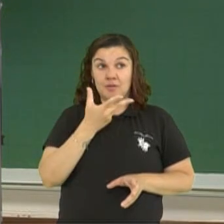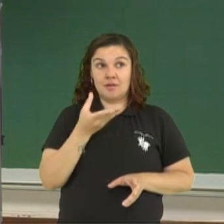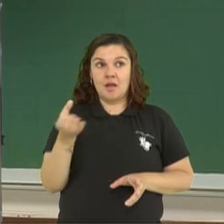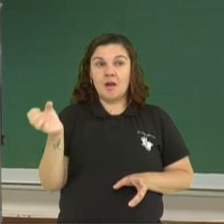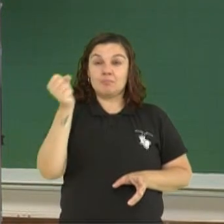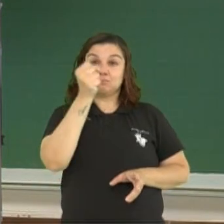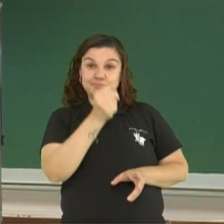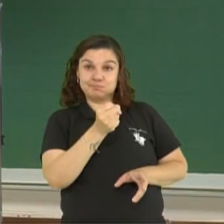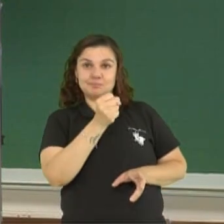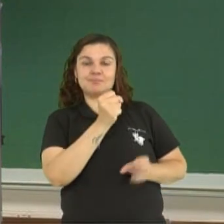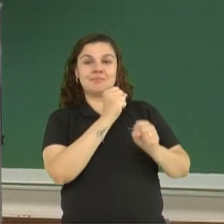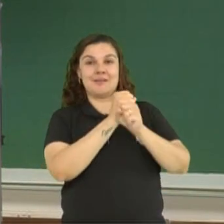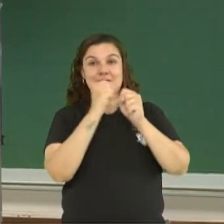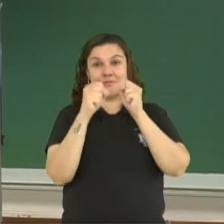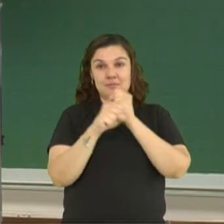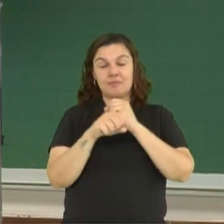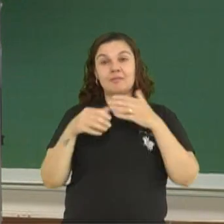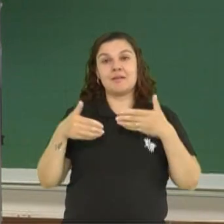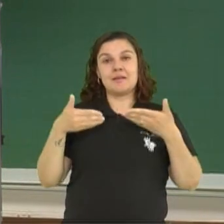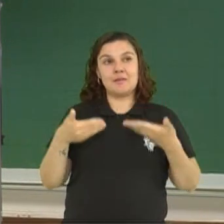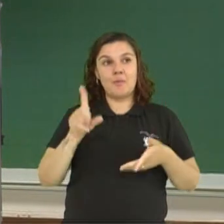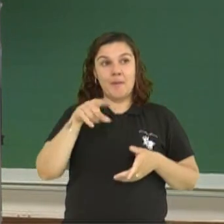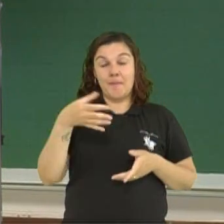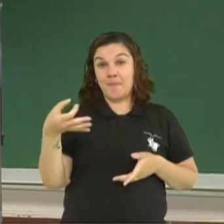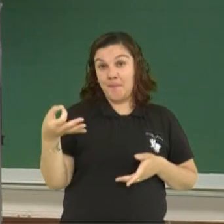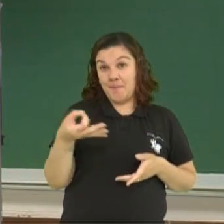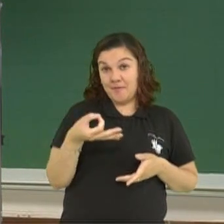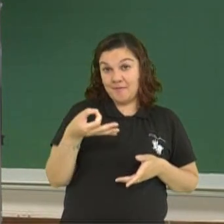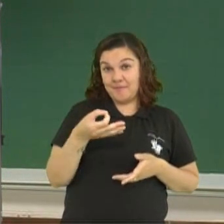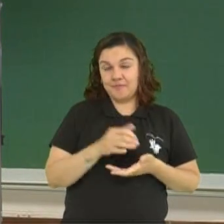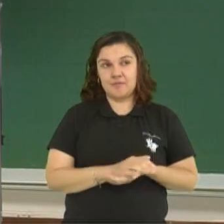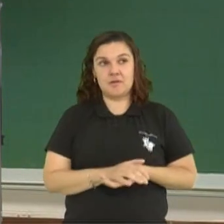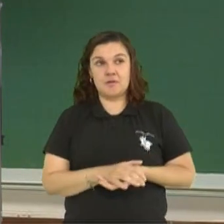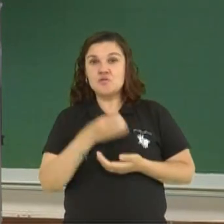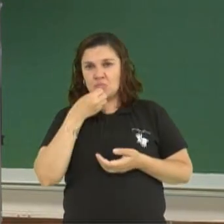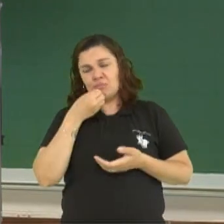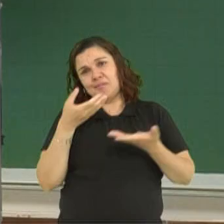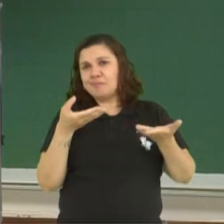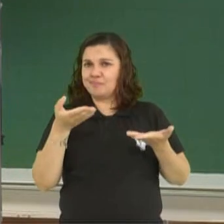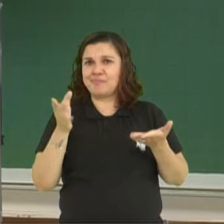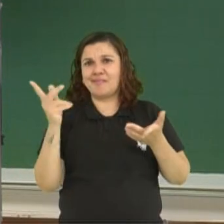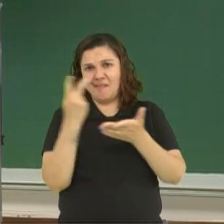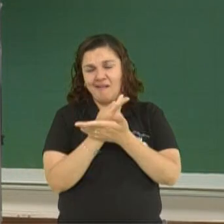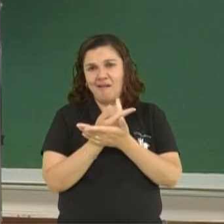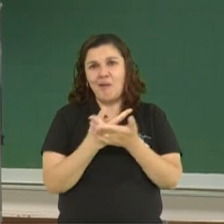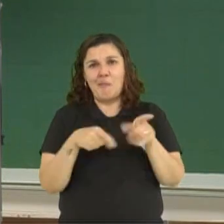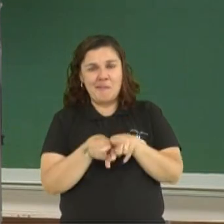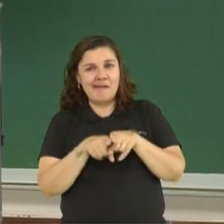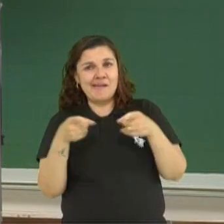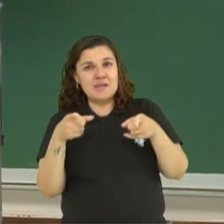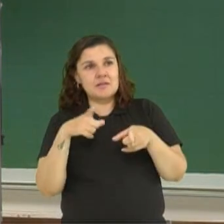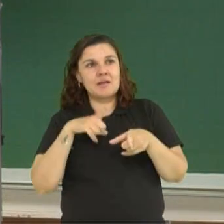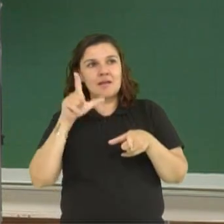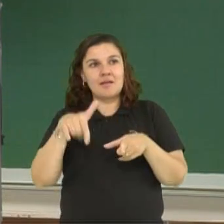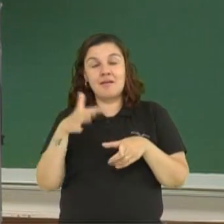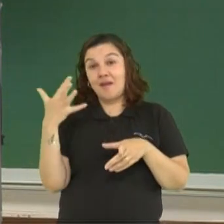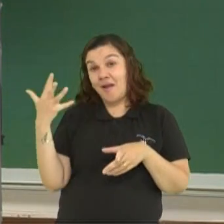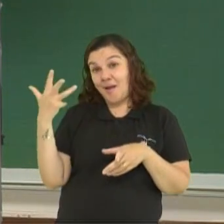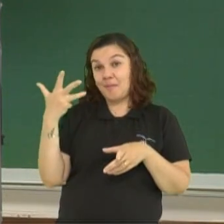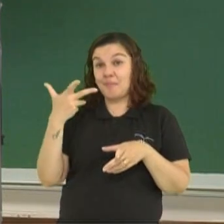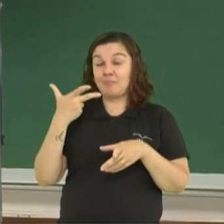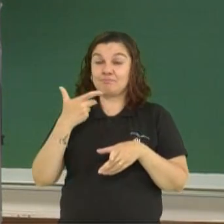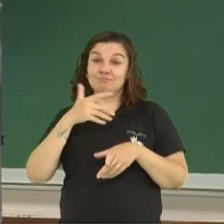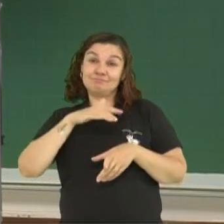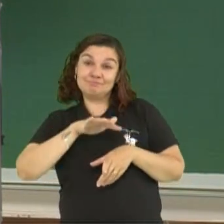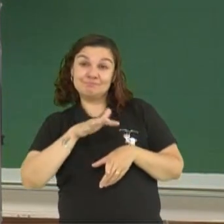tinha aquela coisa, daquilo que é perfeito, no modo até pejorativo, de certa forma, e aquilo que é belo